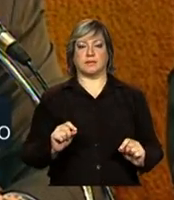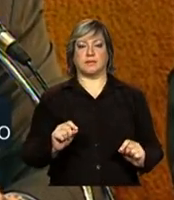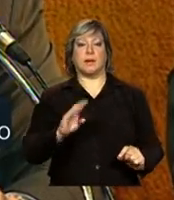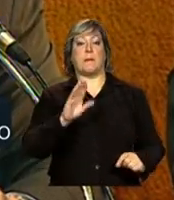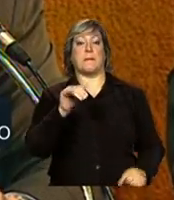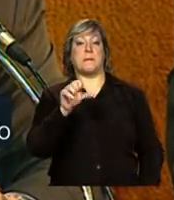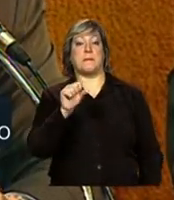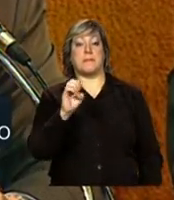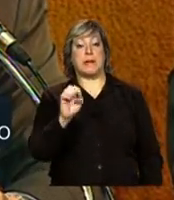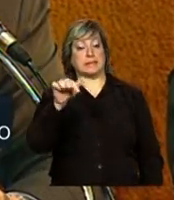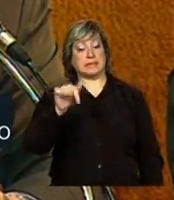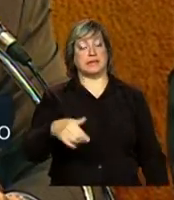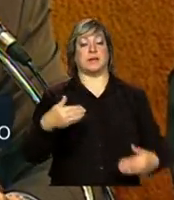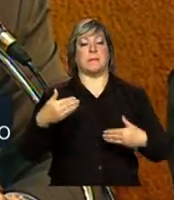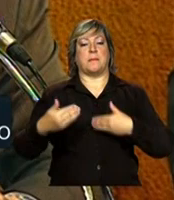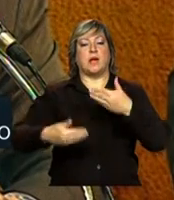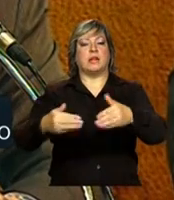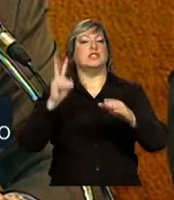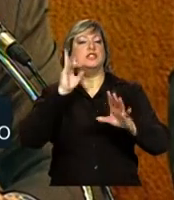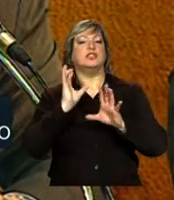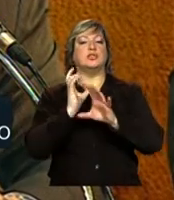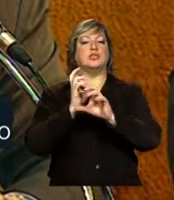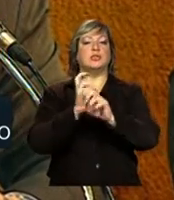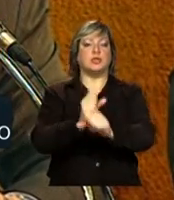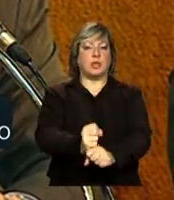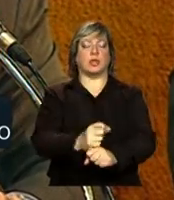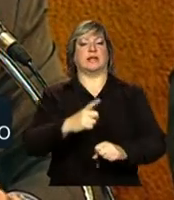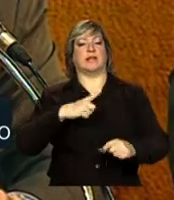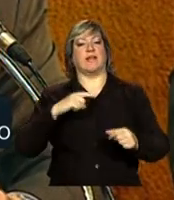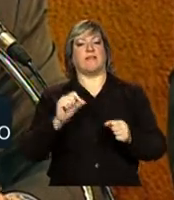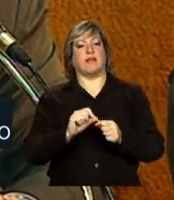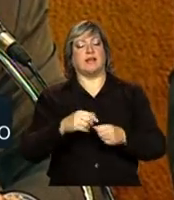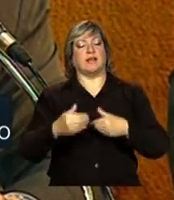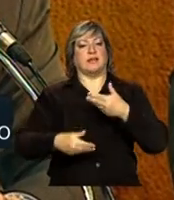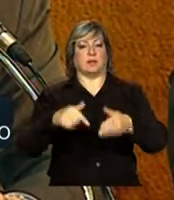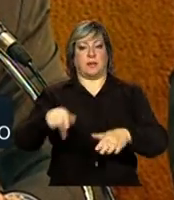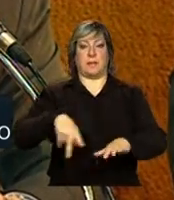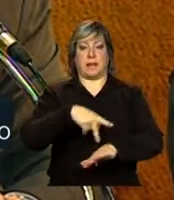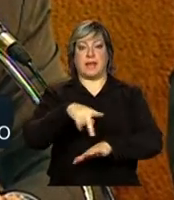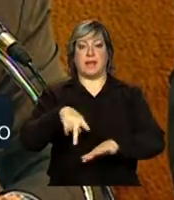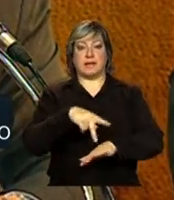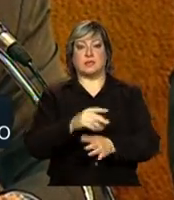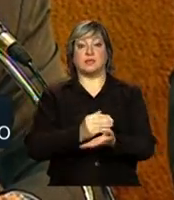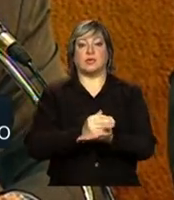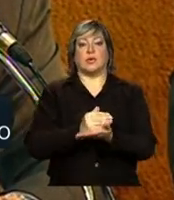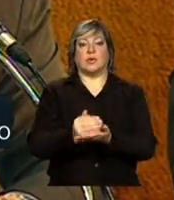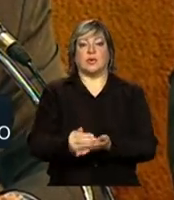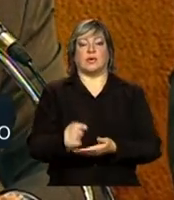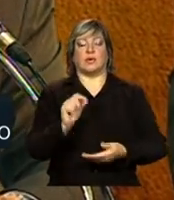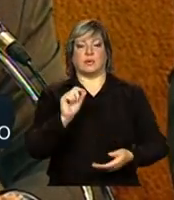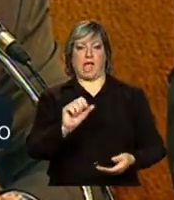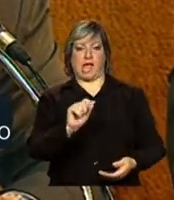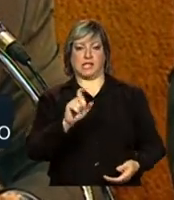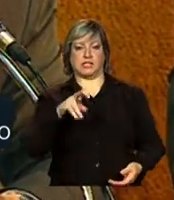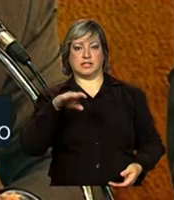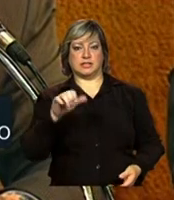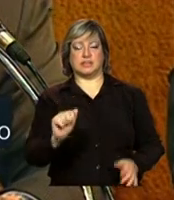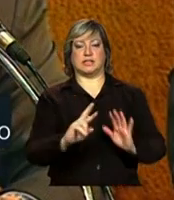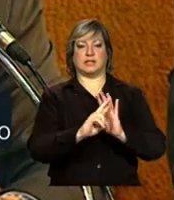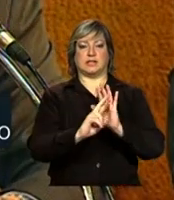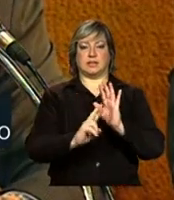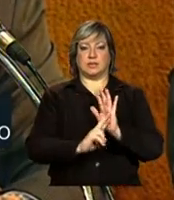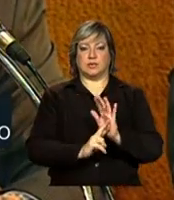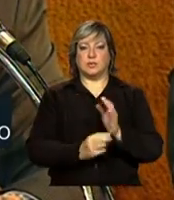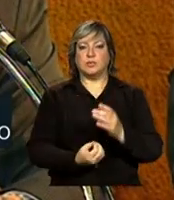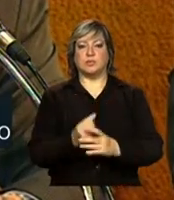base inclusive nesse processo histórico que vem eh se desenvolvendo no nosso país a partir da criação eh das agências reguladoras na